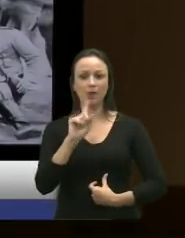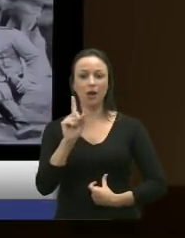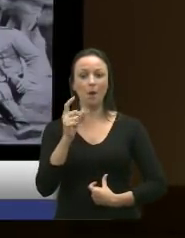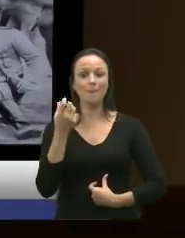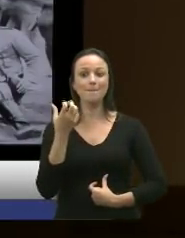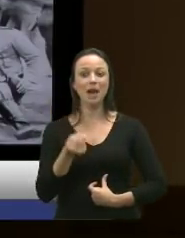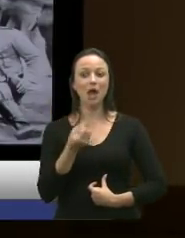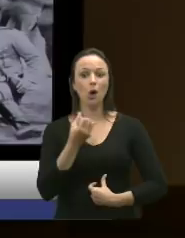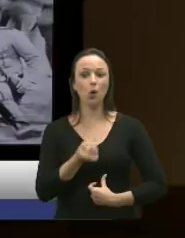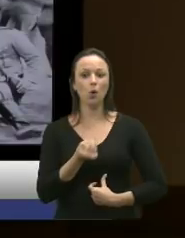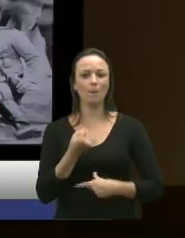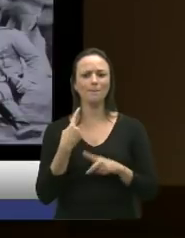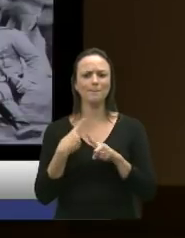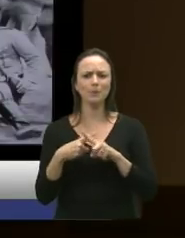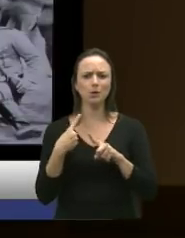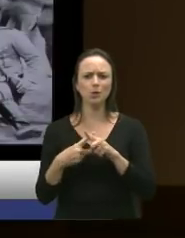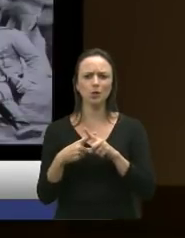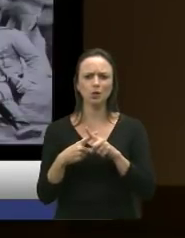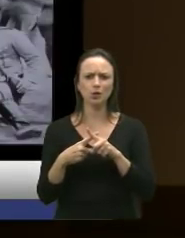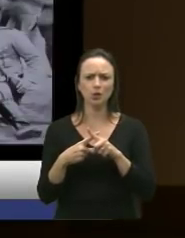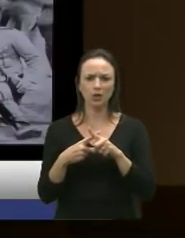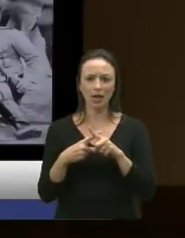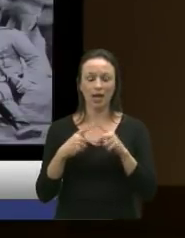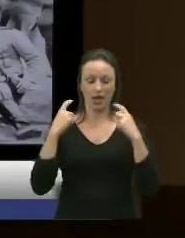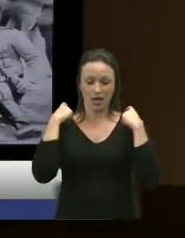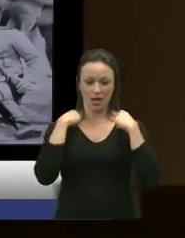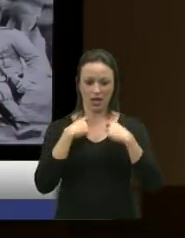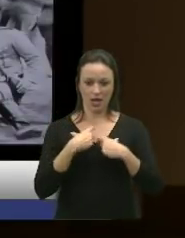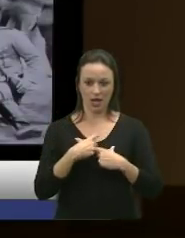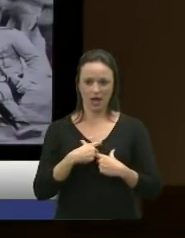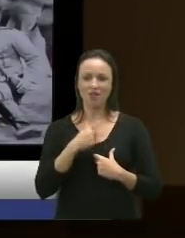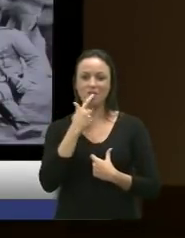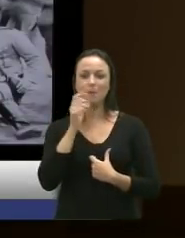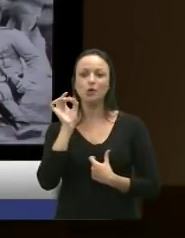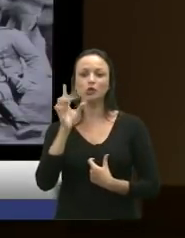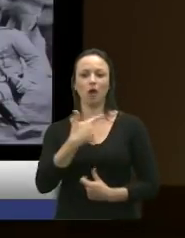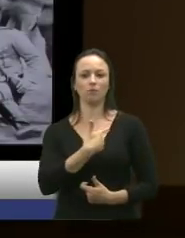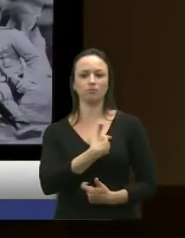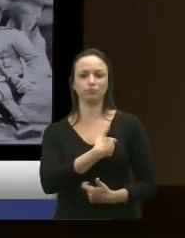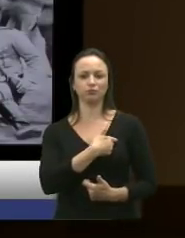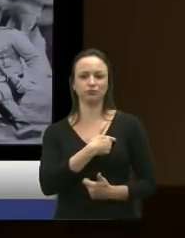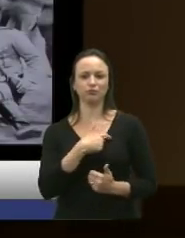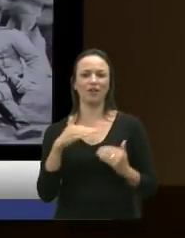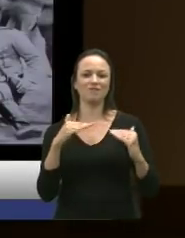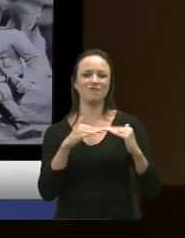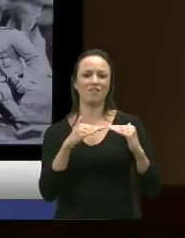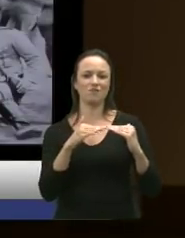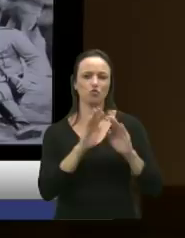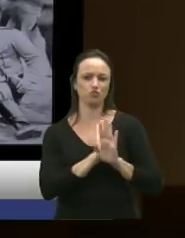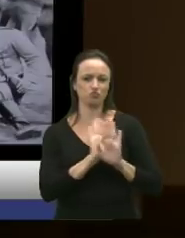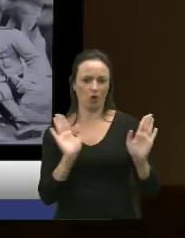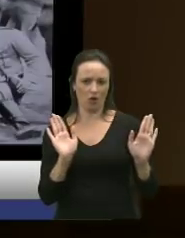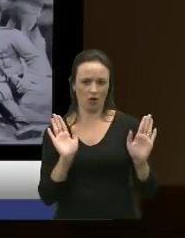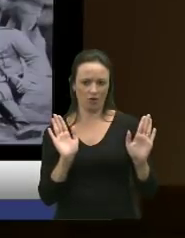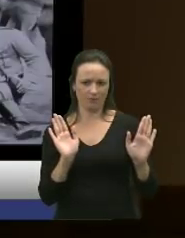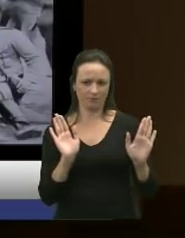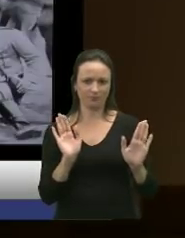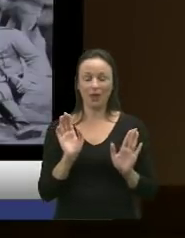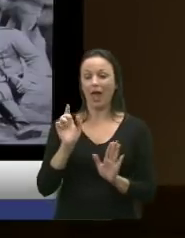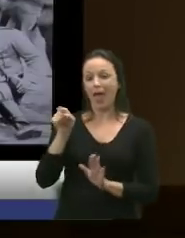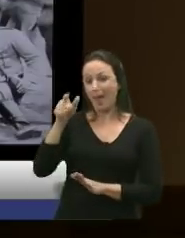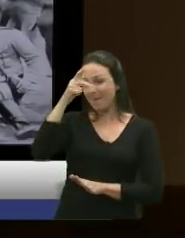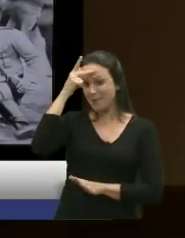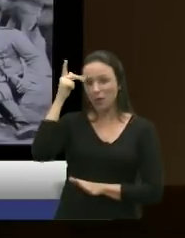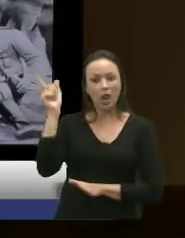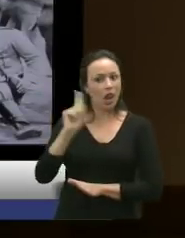Dos getulistas era vermelho. Então, Quem não é getulista?